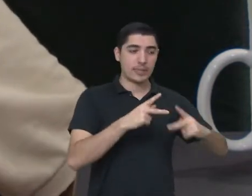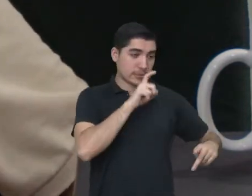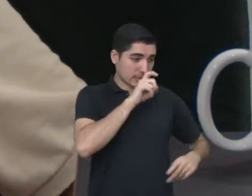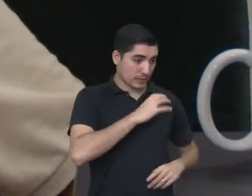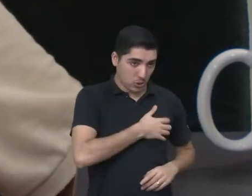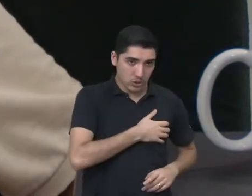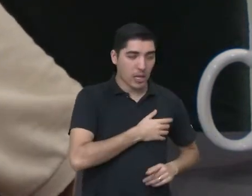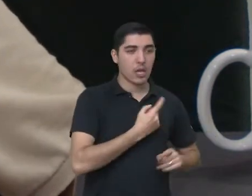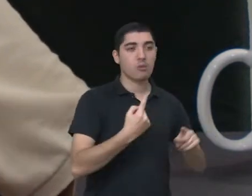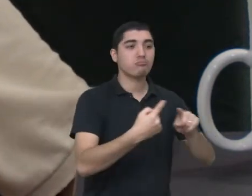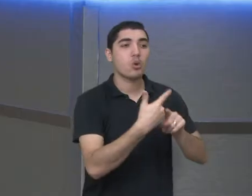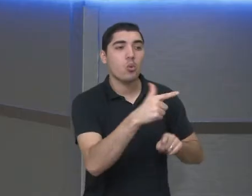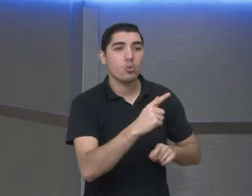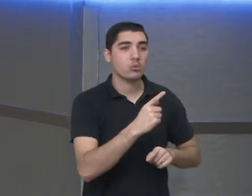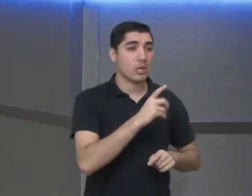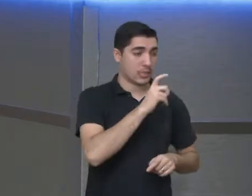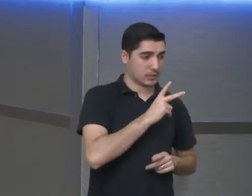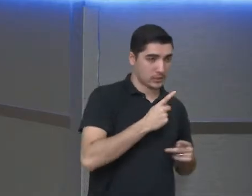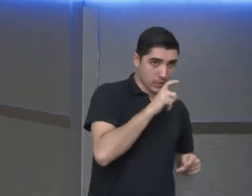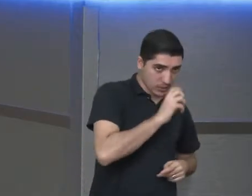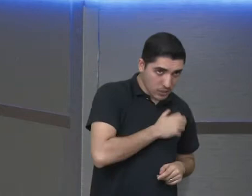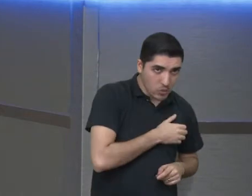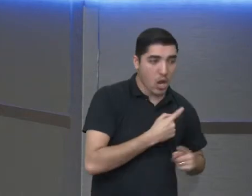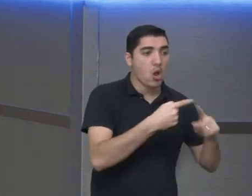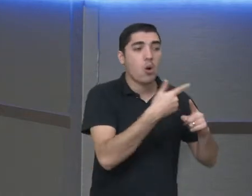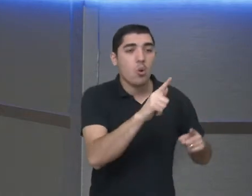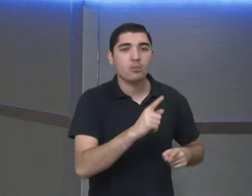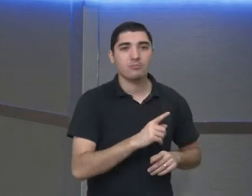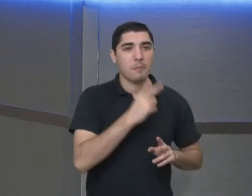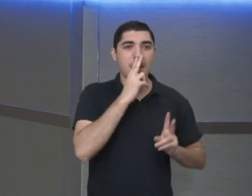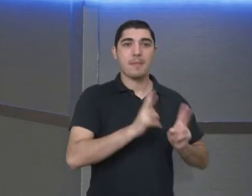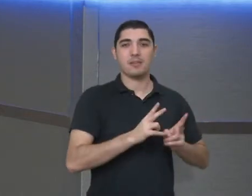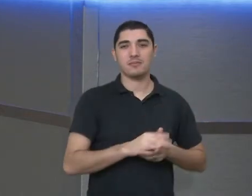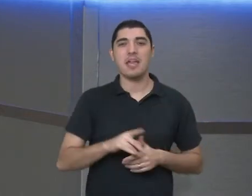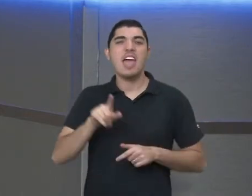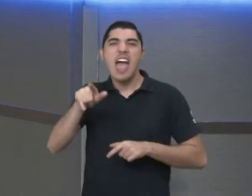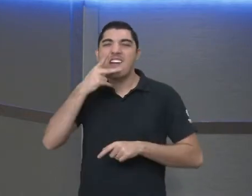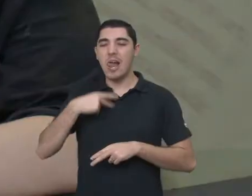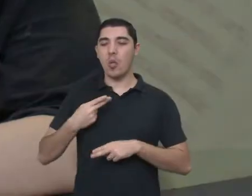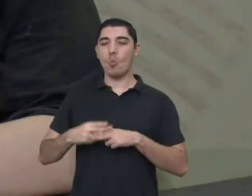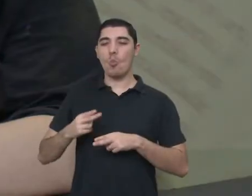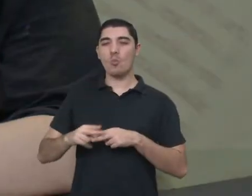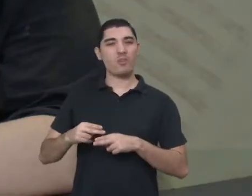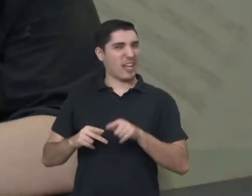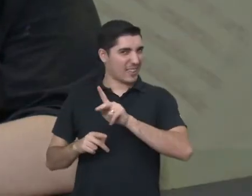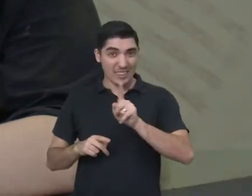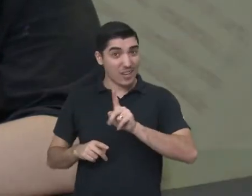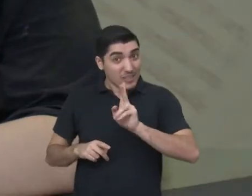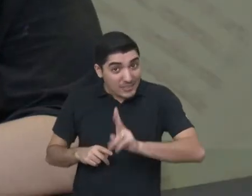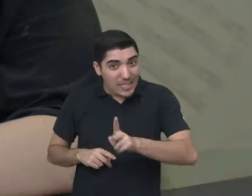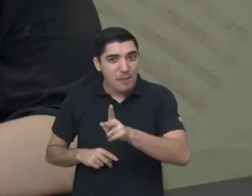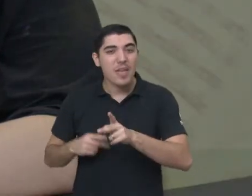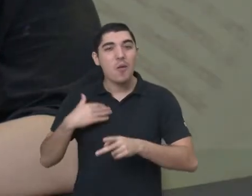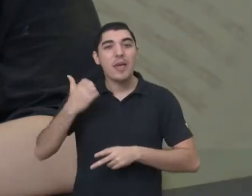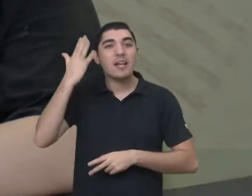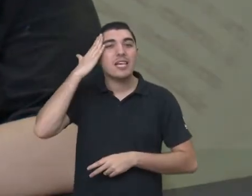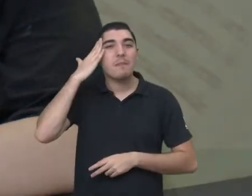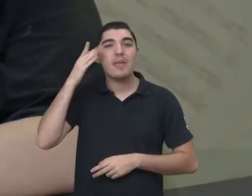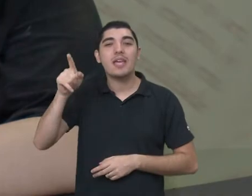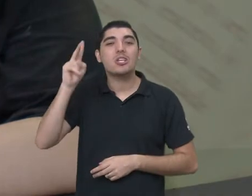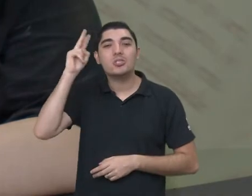veio o fio, o microfone veio tudo, e ela ficou, coitada, sem nada. Mas quem foi que puxou? Eu não sei, né?